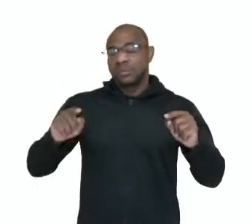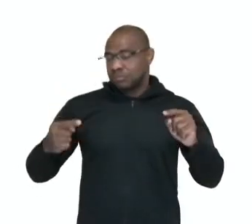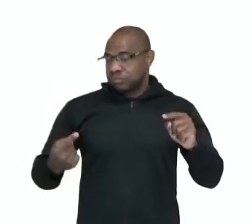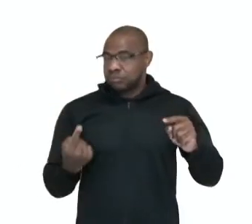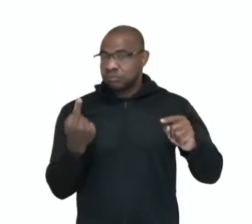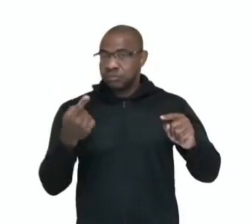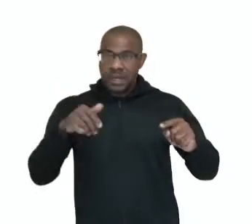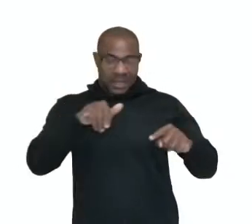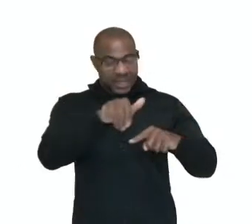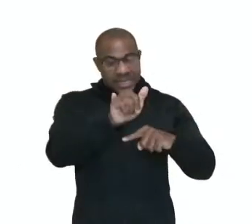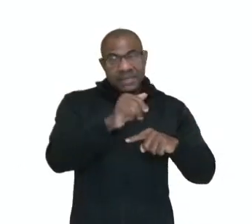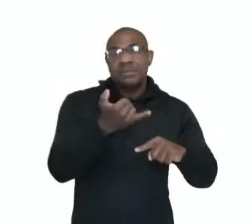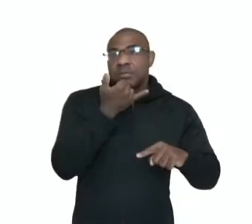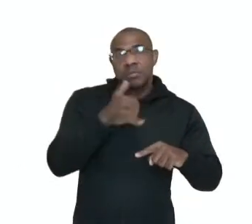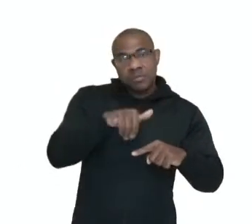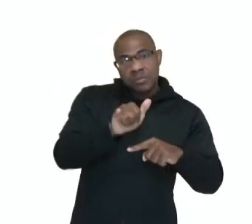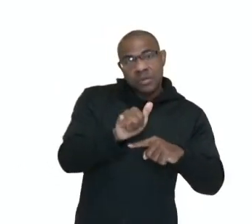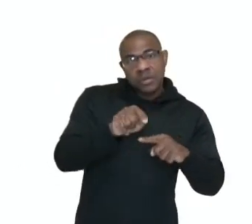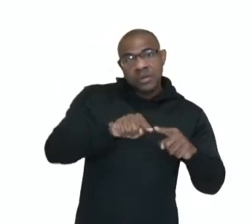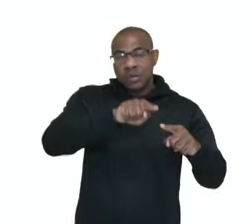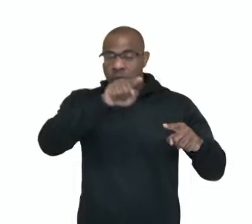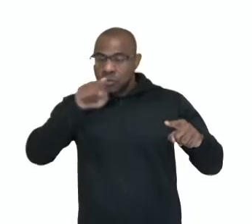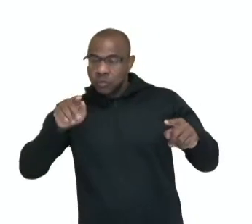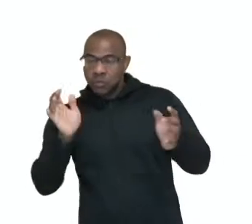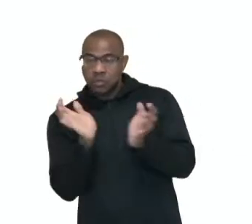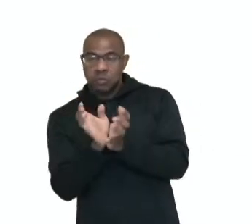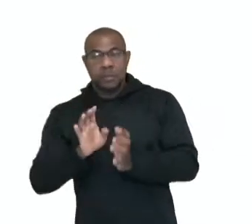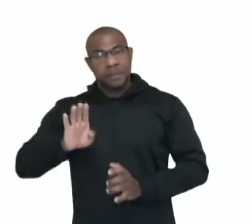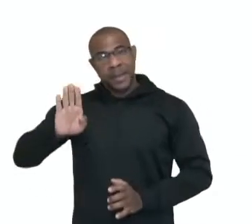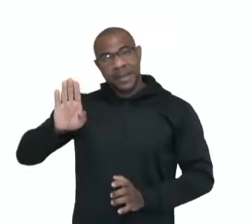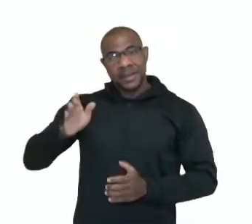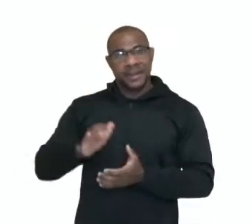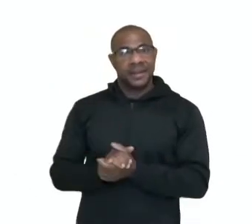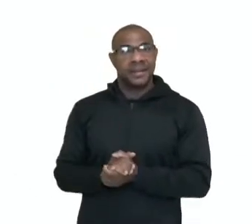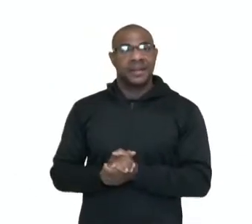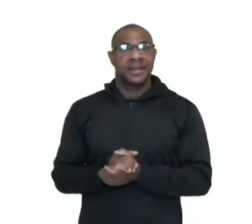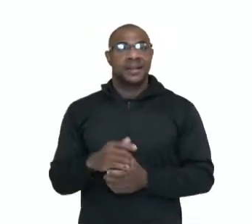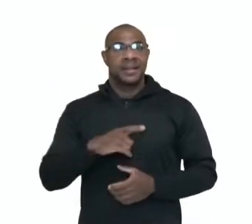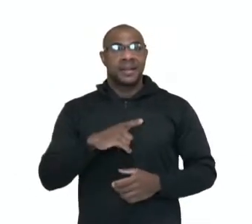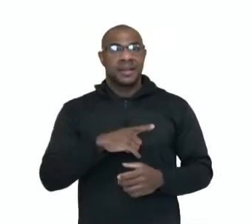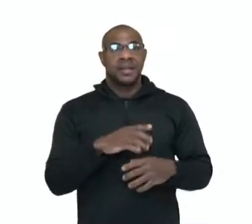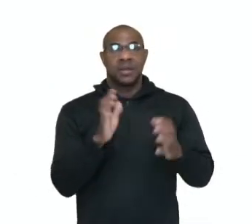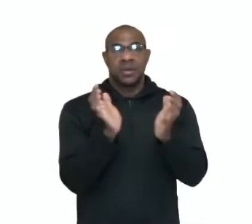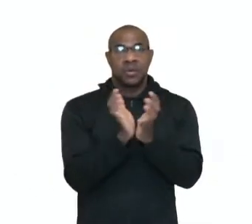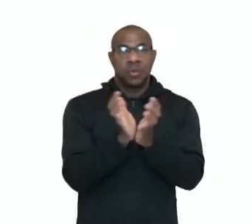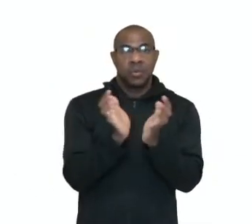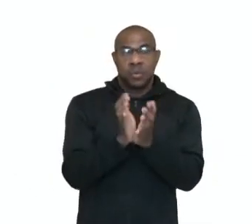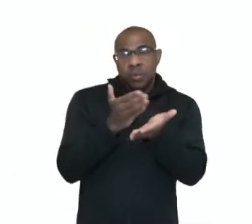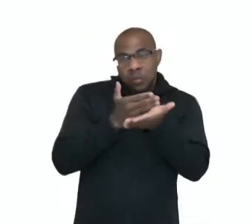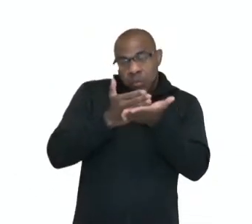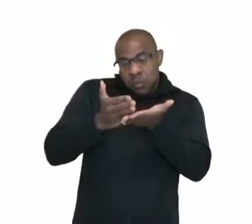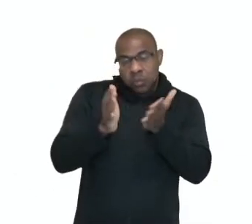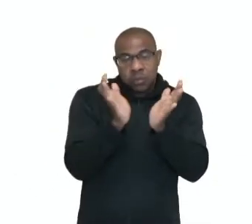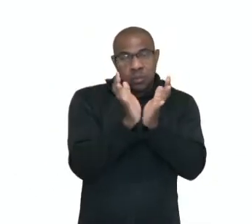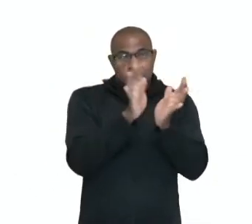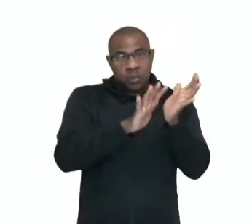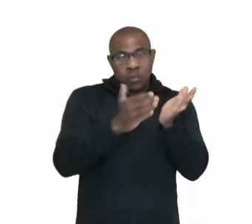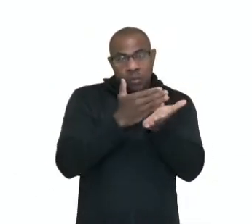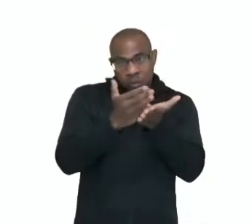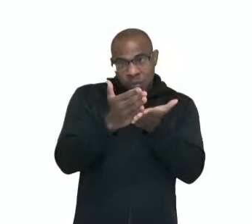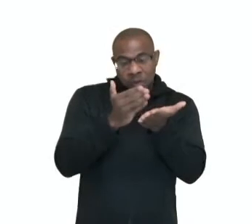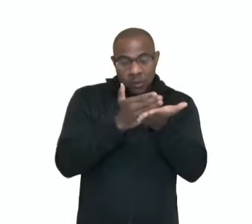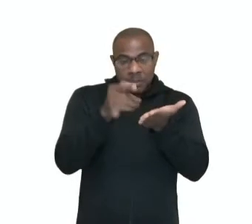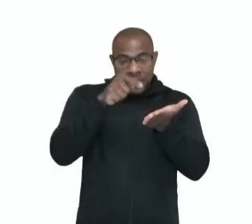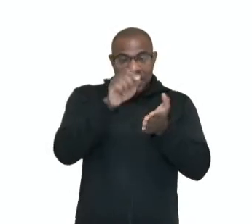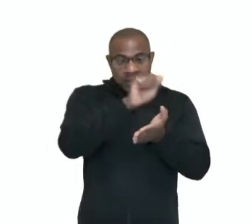elemento y, do conjunto B, certo? Então, eu tenho um conjunto inicial, um conjunto de